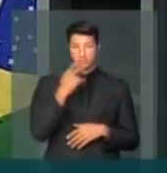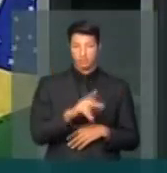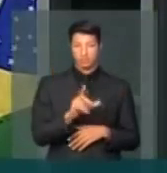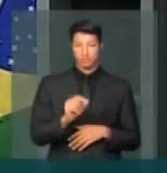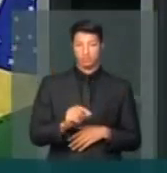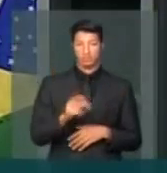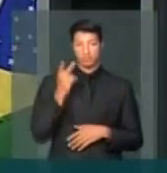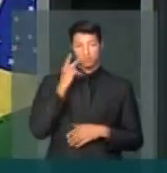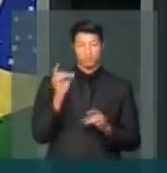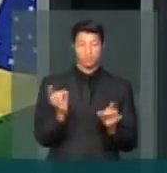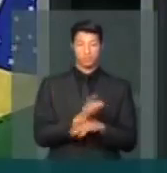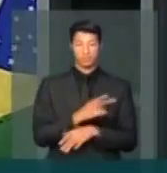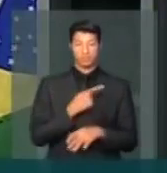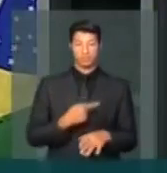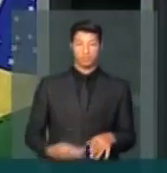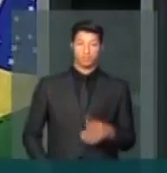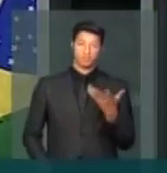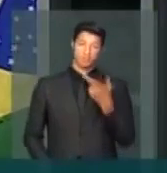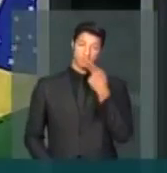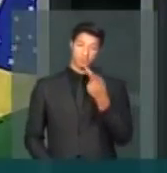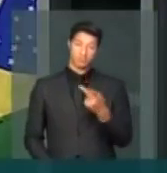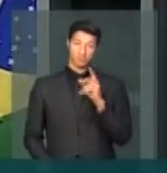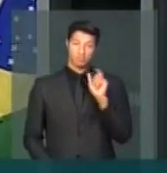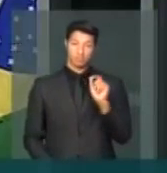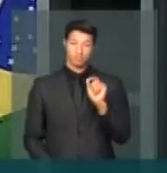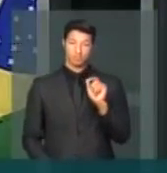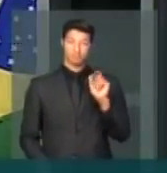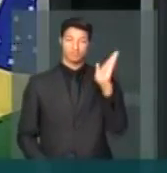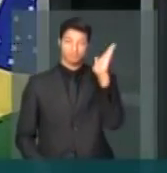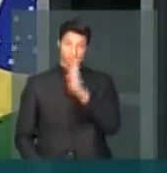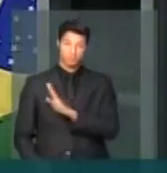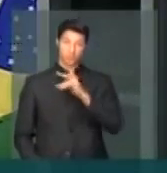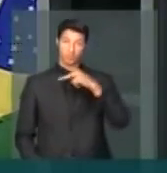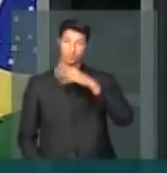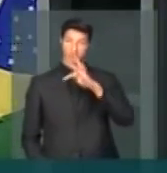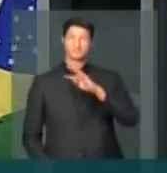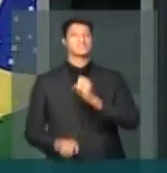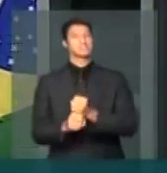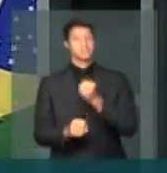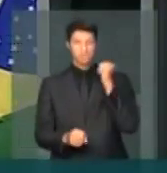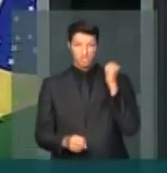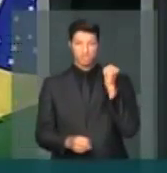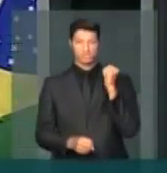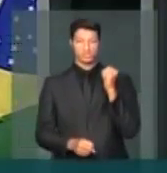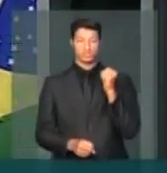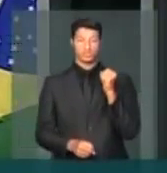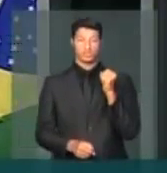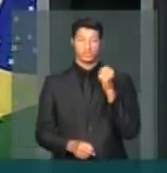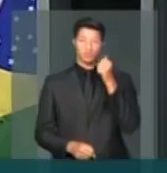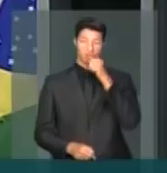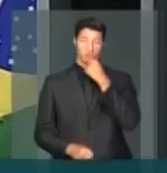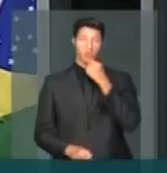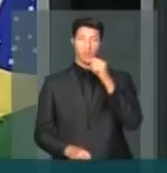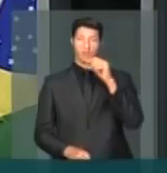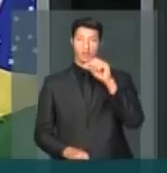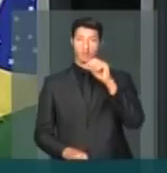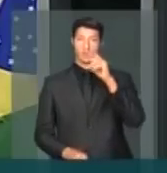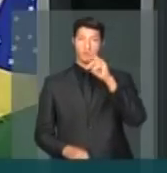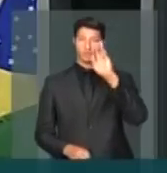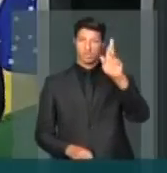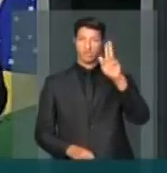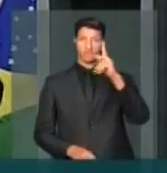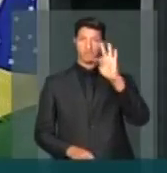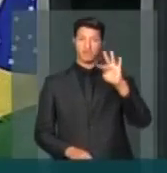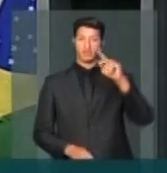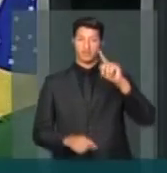E para finalizar, presidente, eu quero dizer que a maldade do PT é tão grande, o Simbar Machado, o líder do PT,